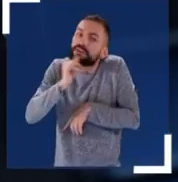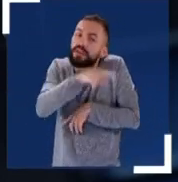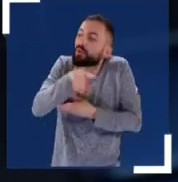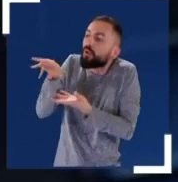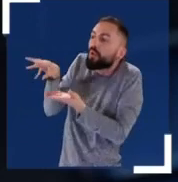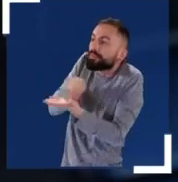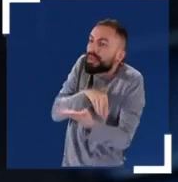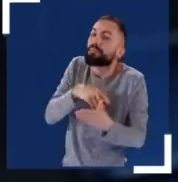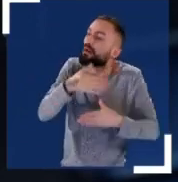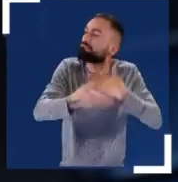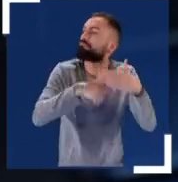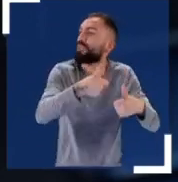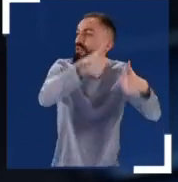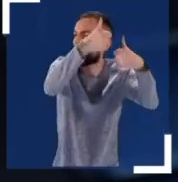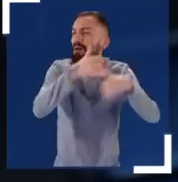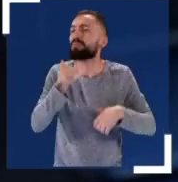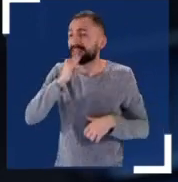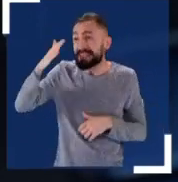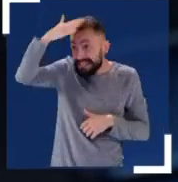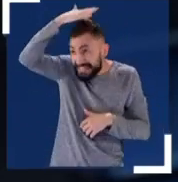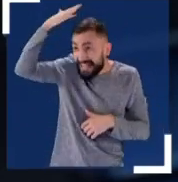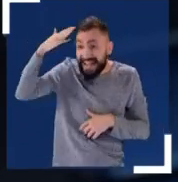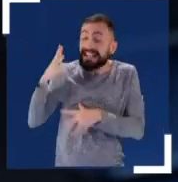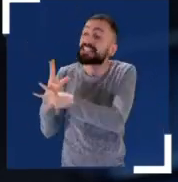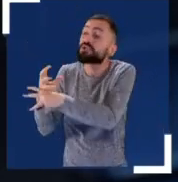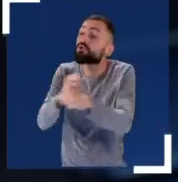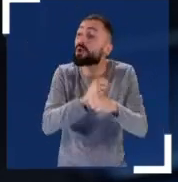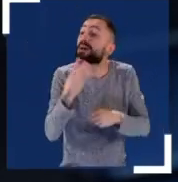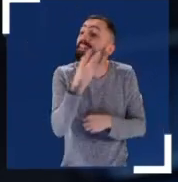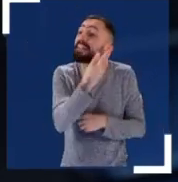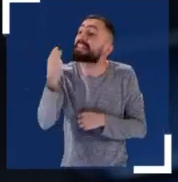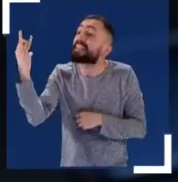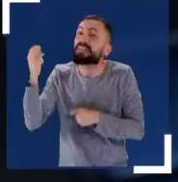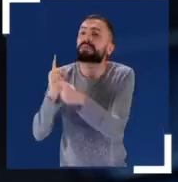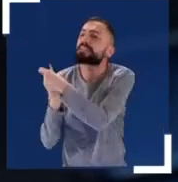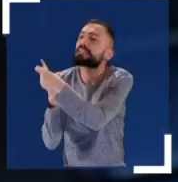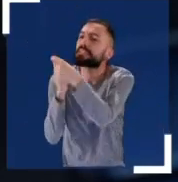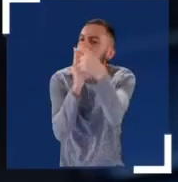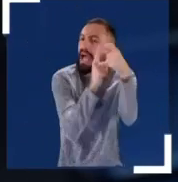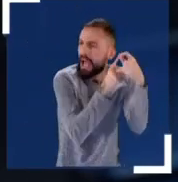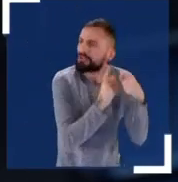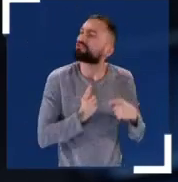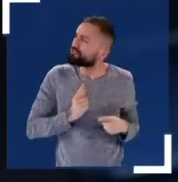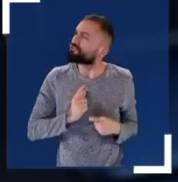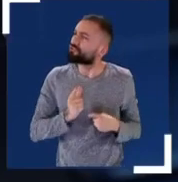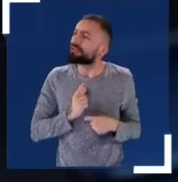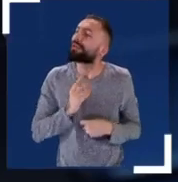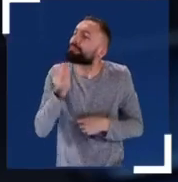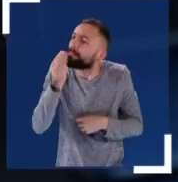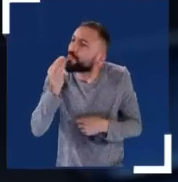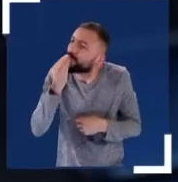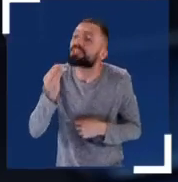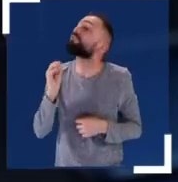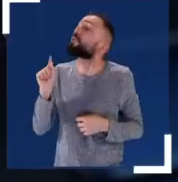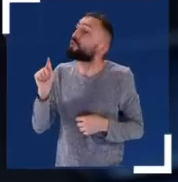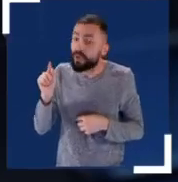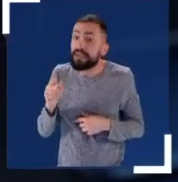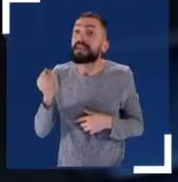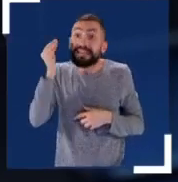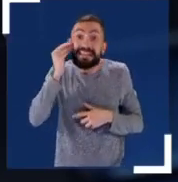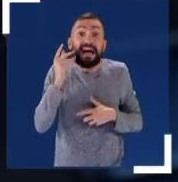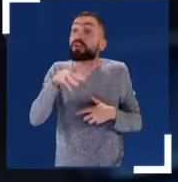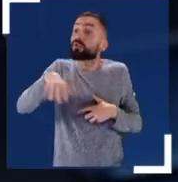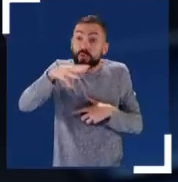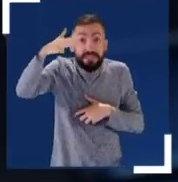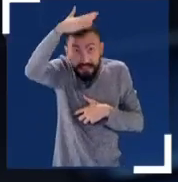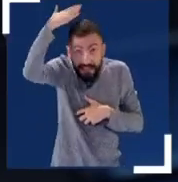eficiência. Um exemplo, nós temos mais de 300 Santas Casas aqui no interior de São Paulo. É perfeitamente possível aglutinar, agrupar as Santas